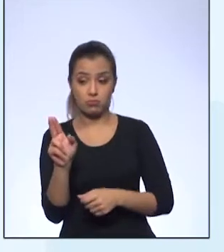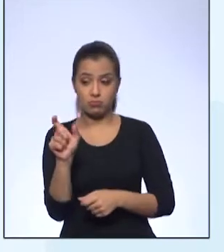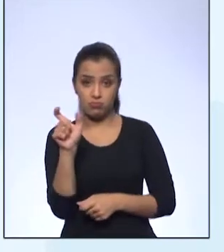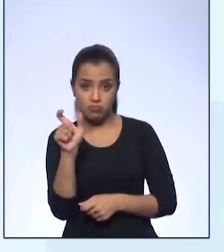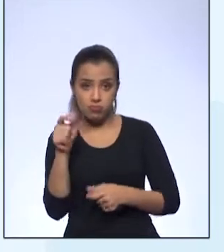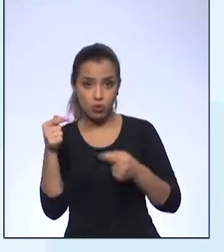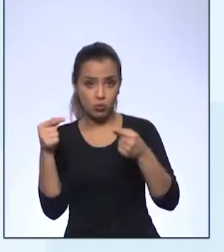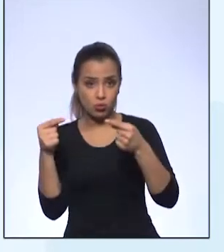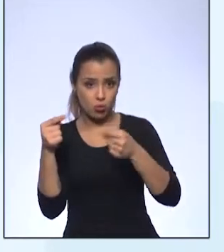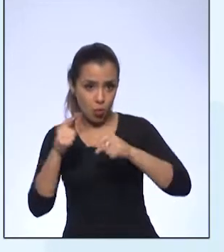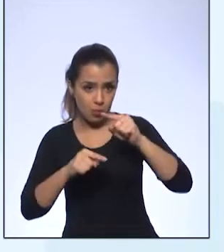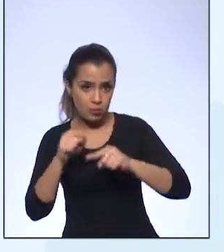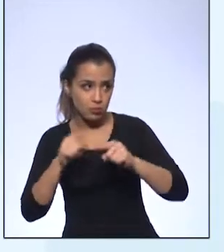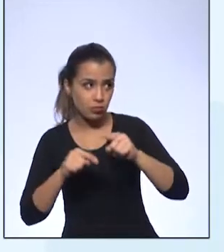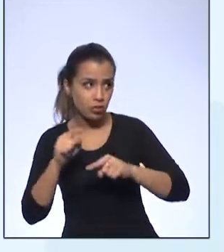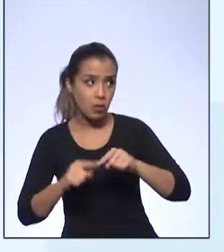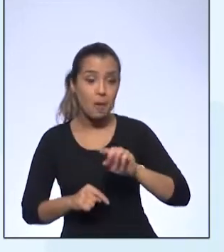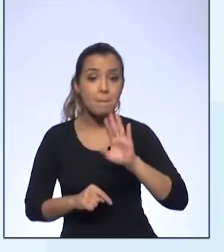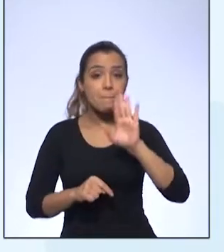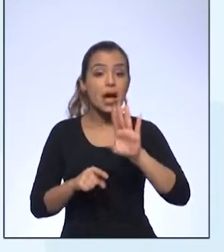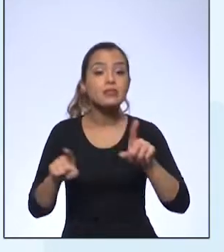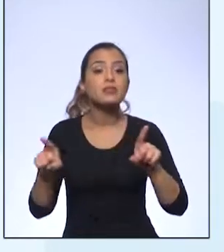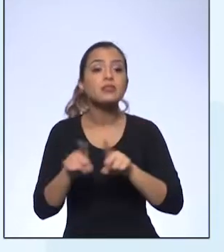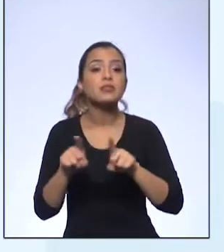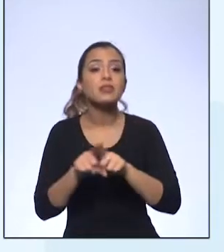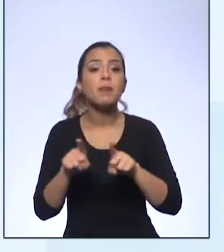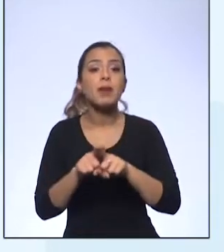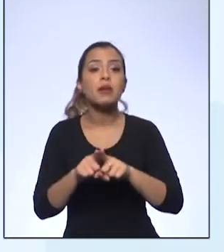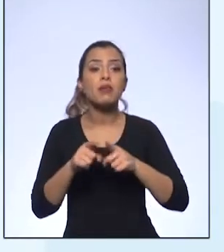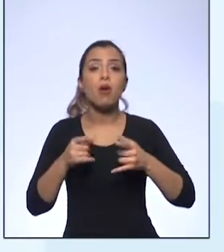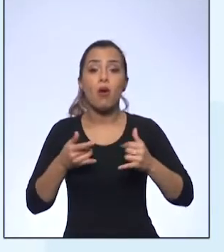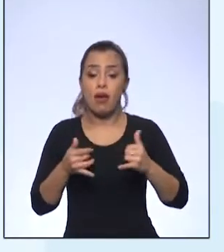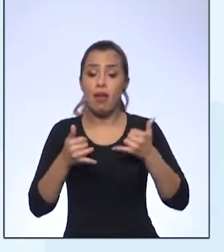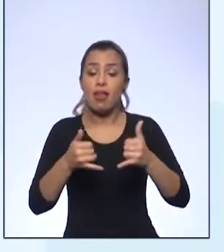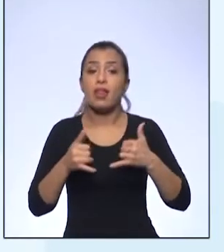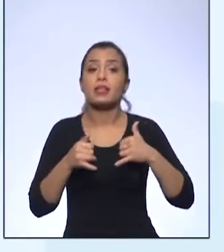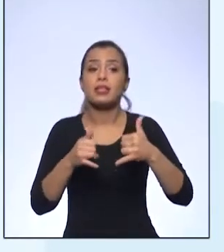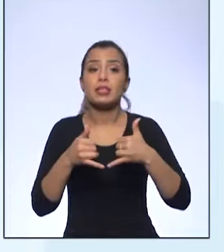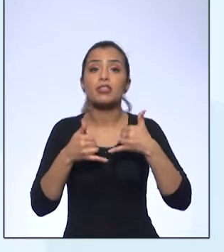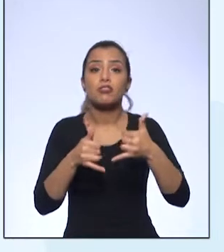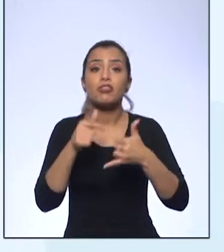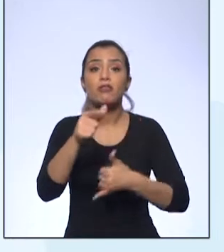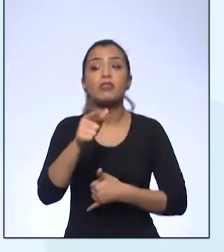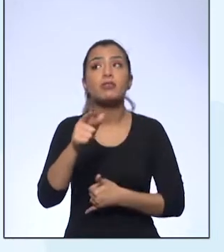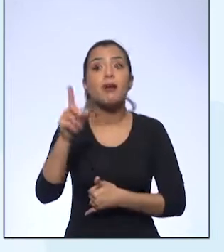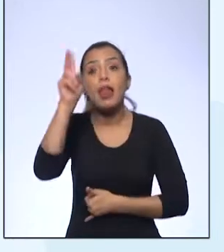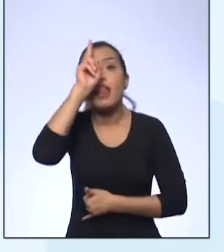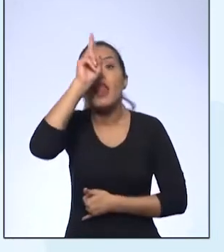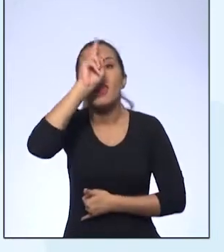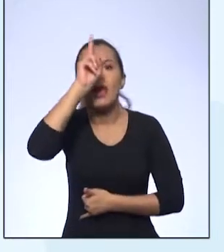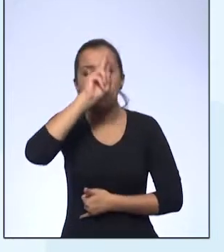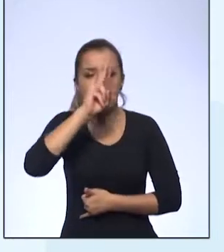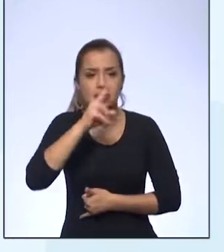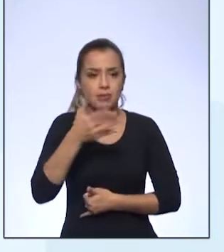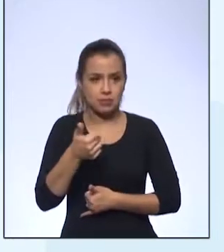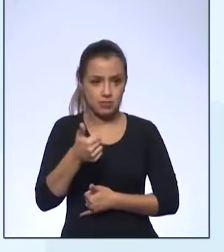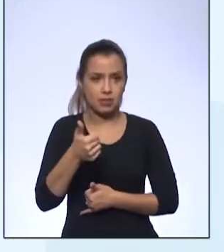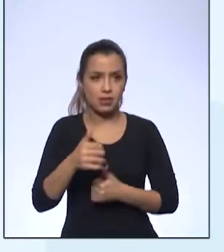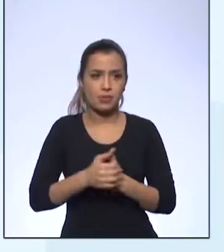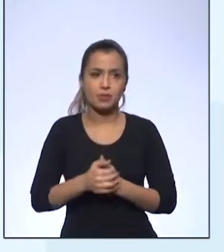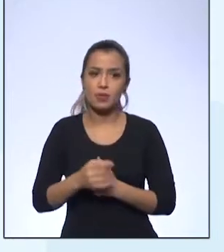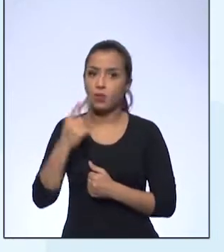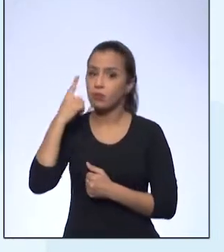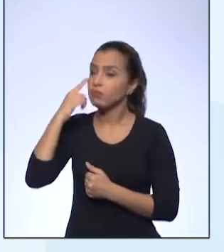que vocês escrevam o máximo de electrical appliances, de aparelhos elétricos que vocês consigam lembrar. Então, write in the